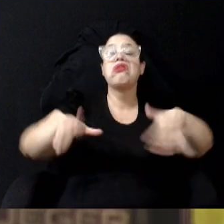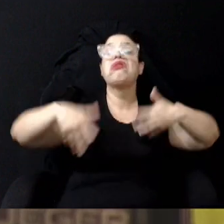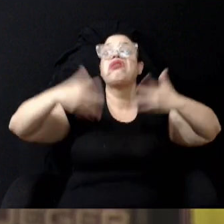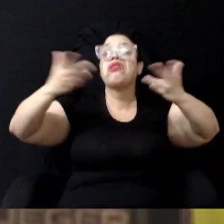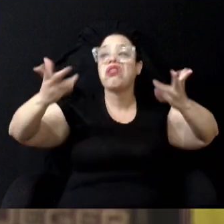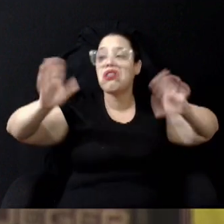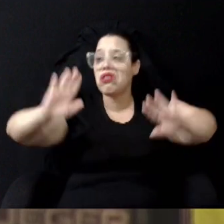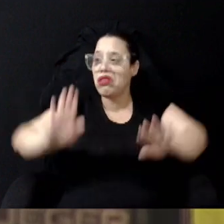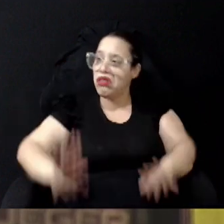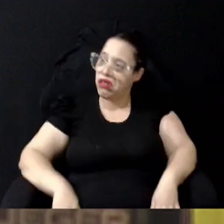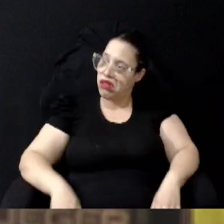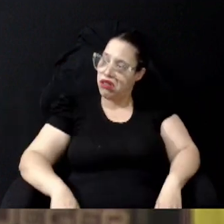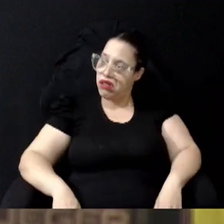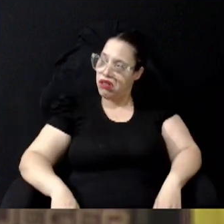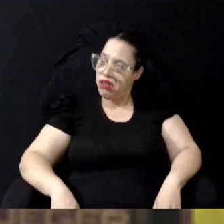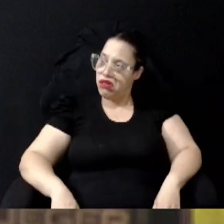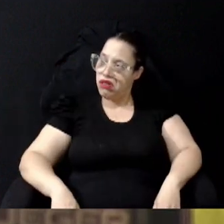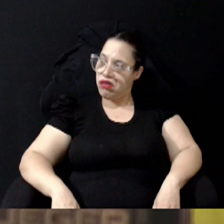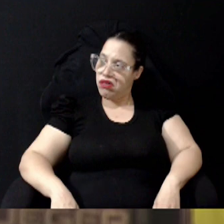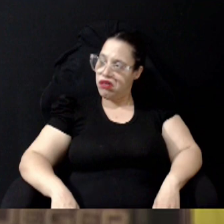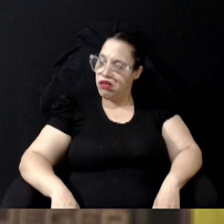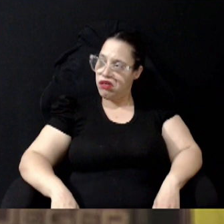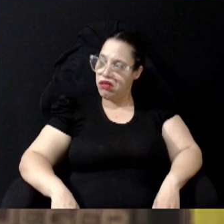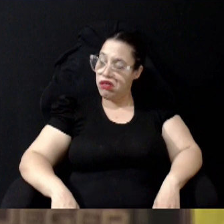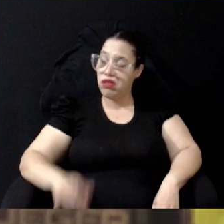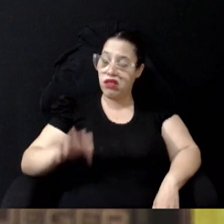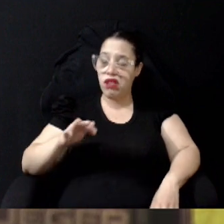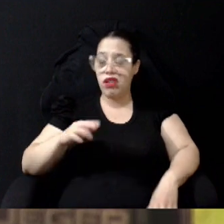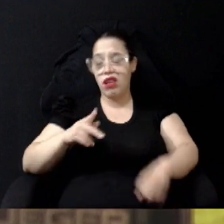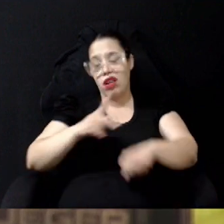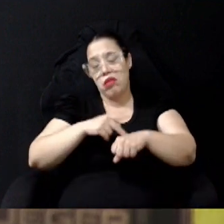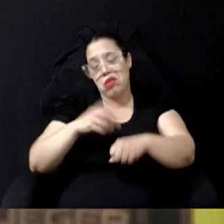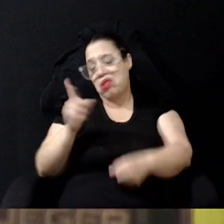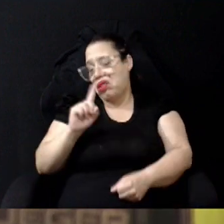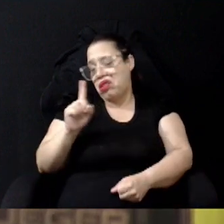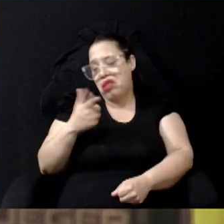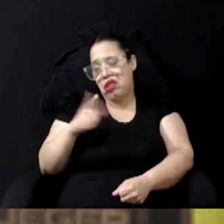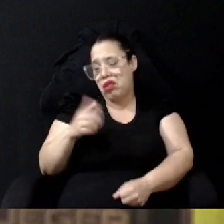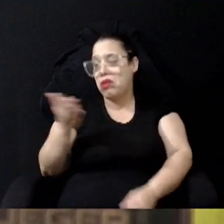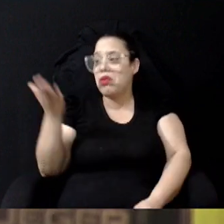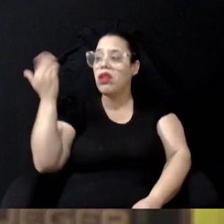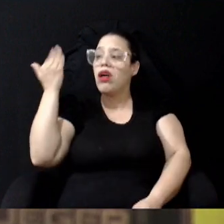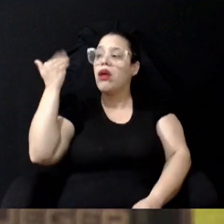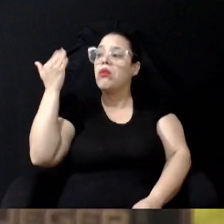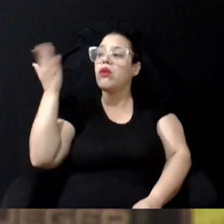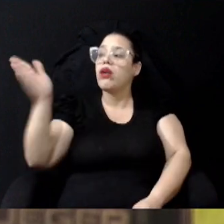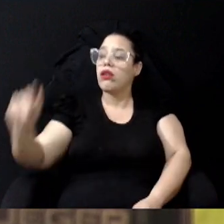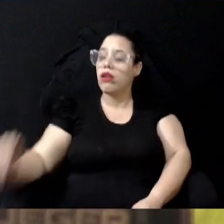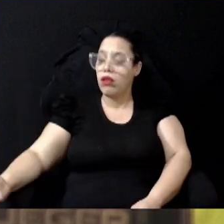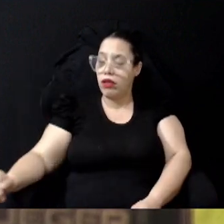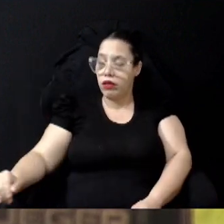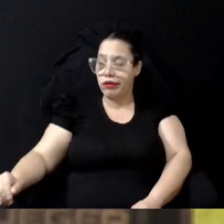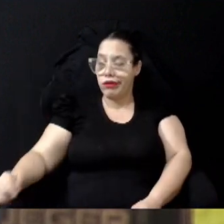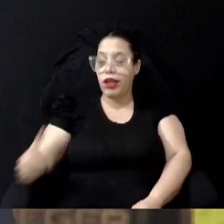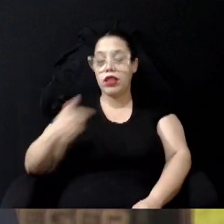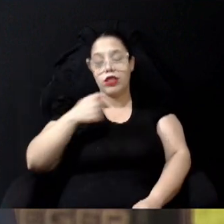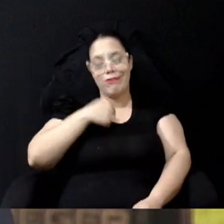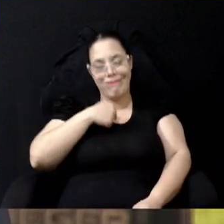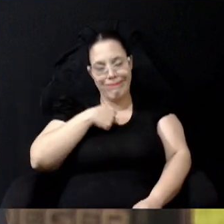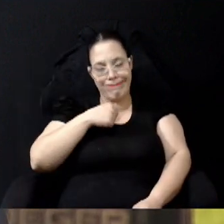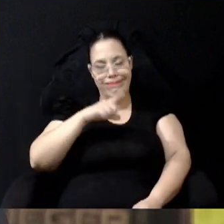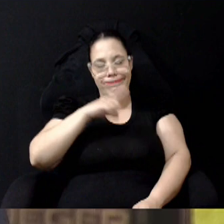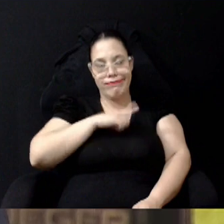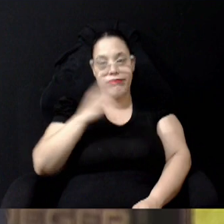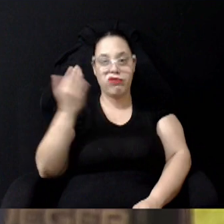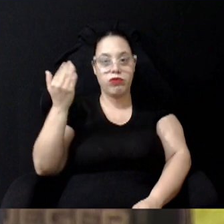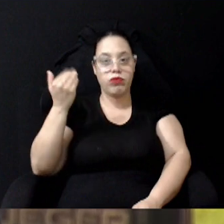Se esse país não tem um passado. É igual a gente tem um passado. Por exemplo, eu vou citar alguns